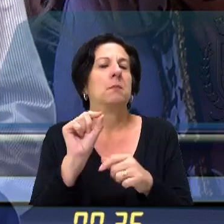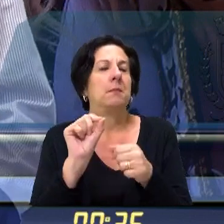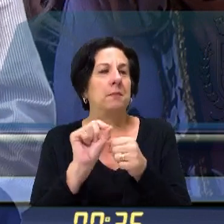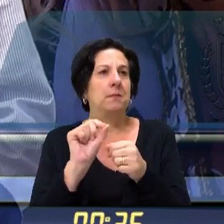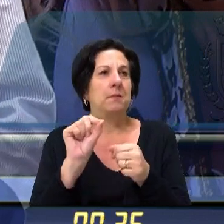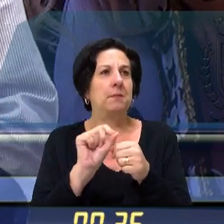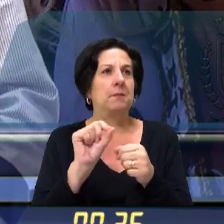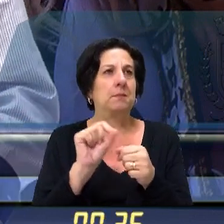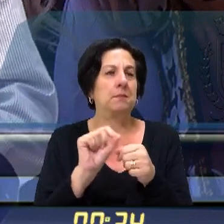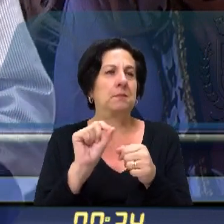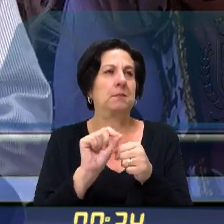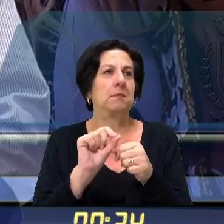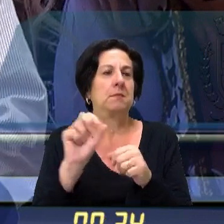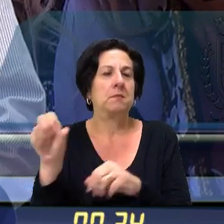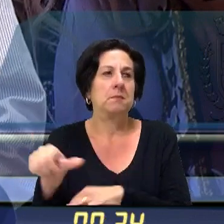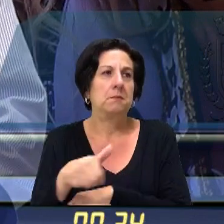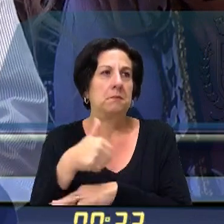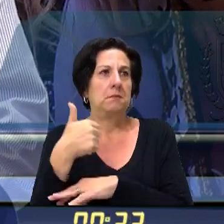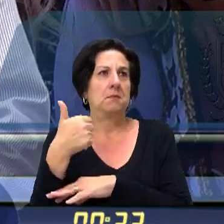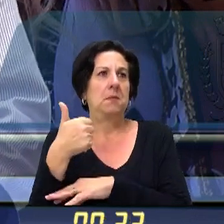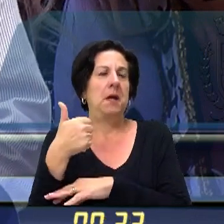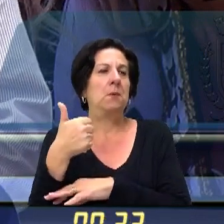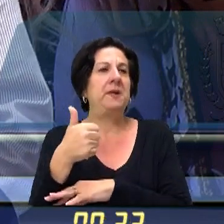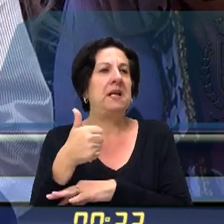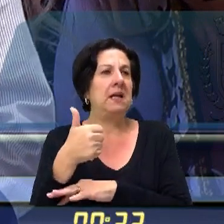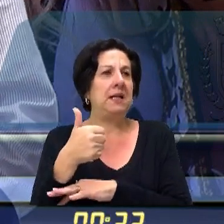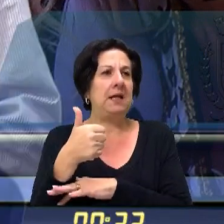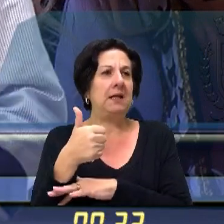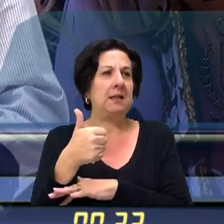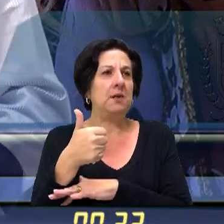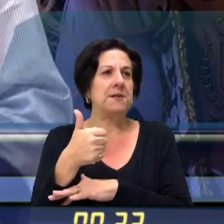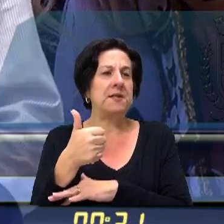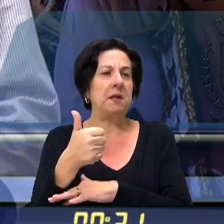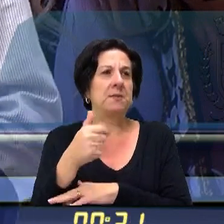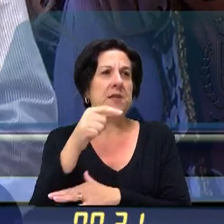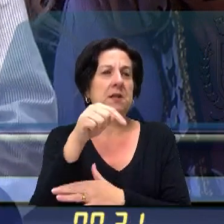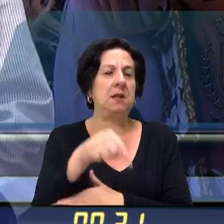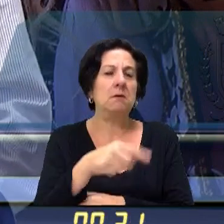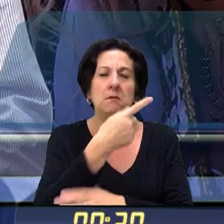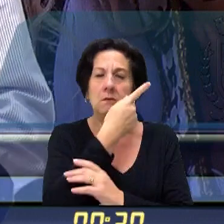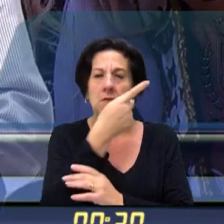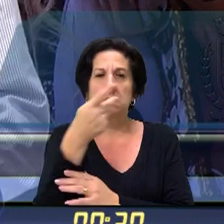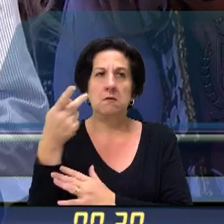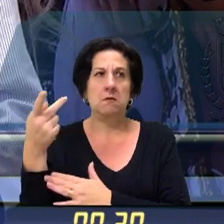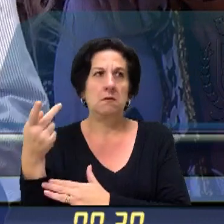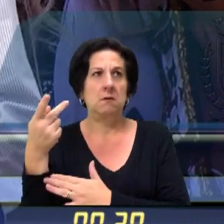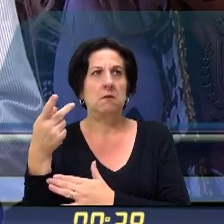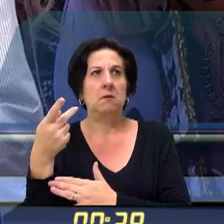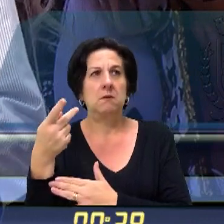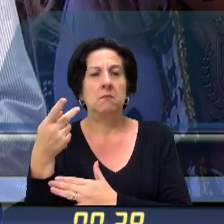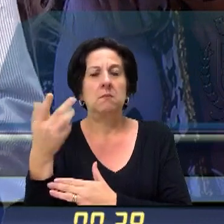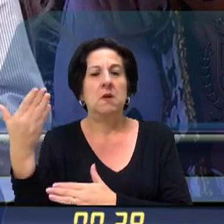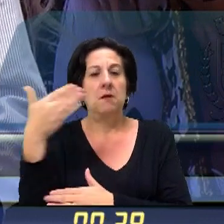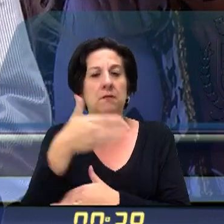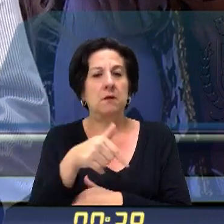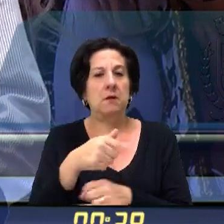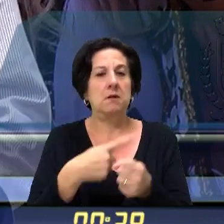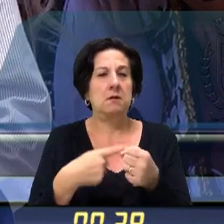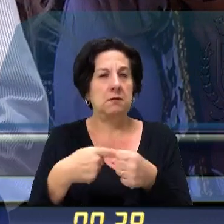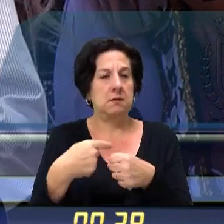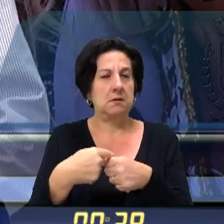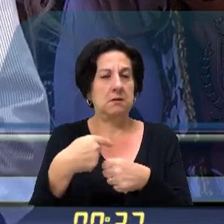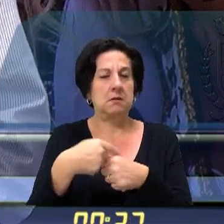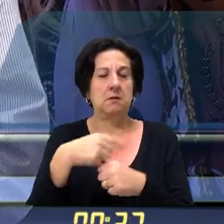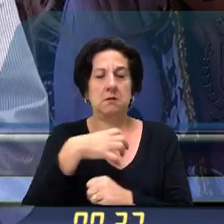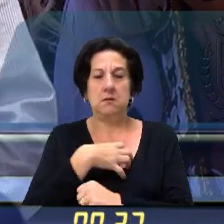fazer o melhor para quem vem de fora, aos visitantes, das pessoas que vêm para a nossa cidade, para cada